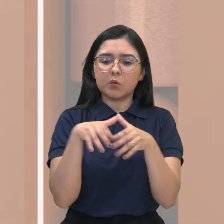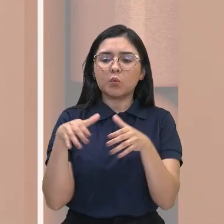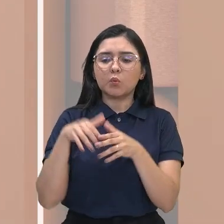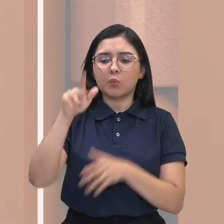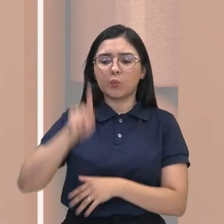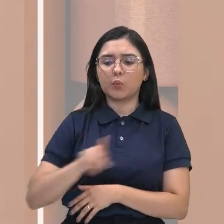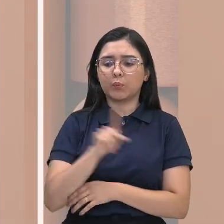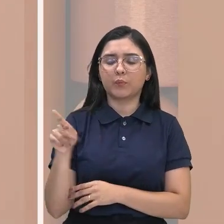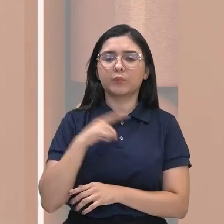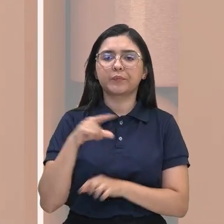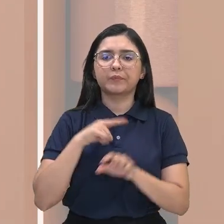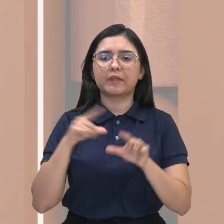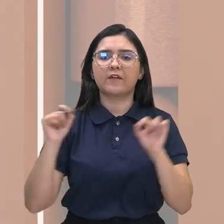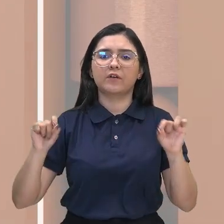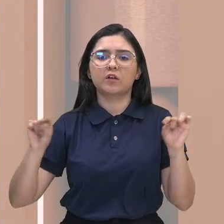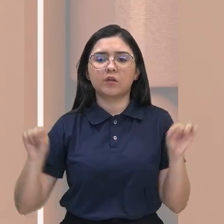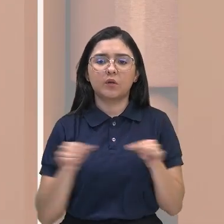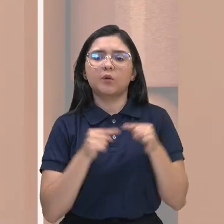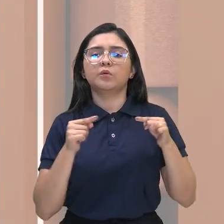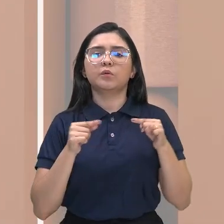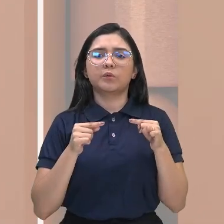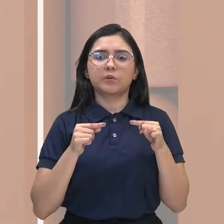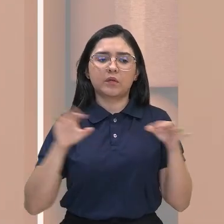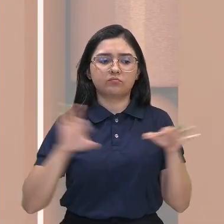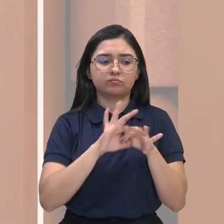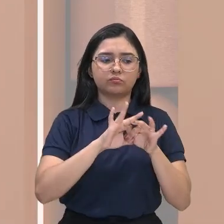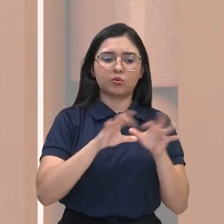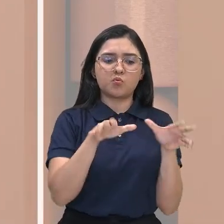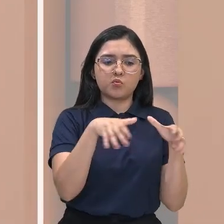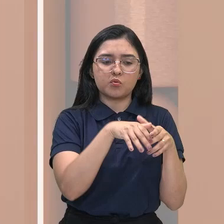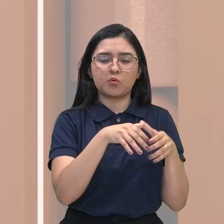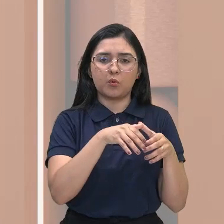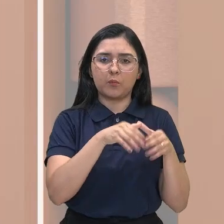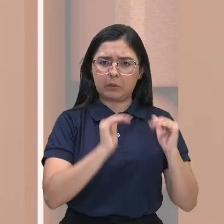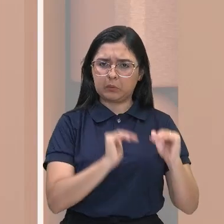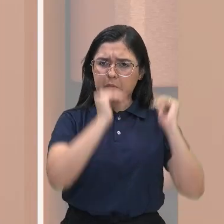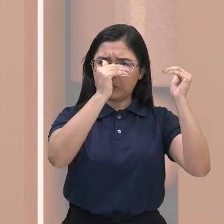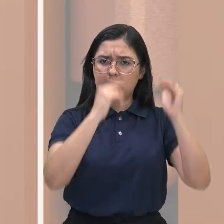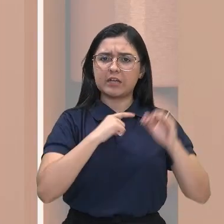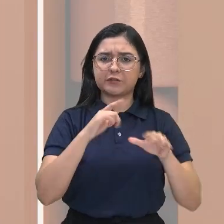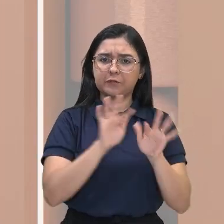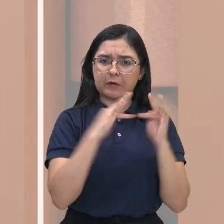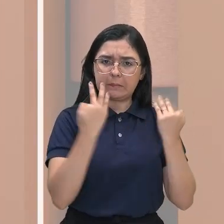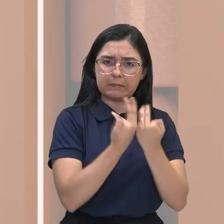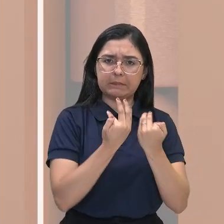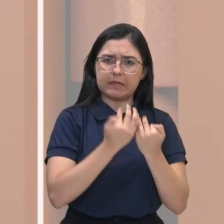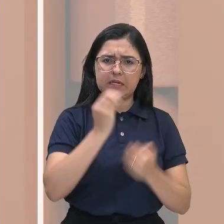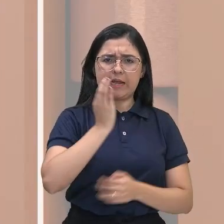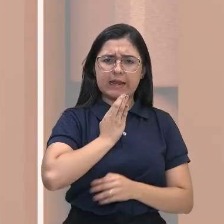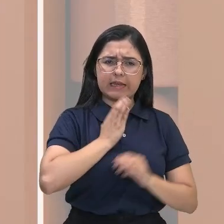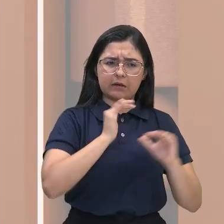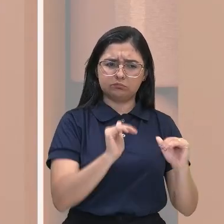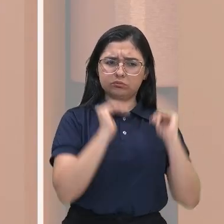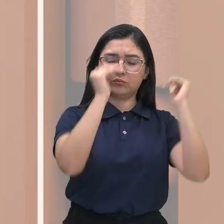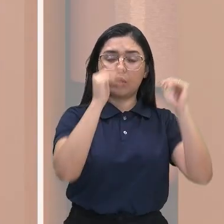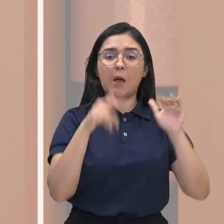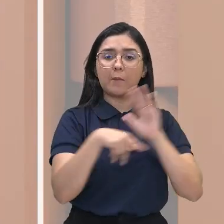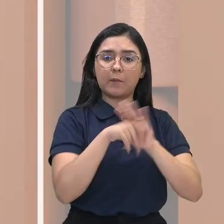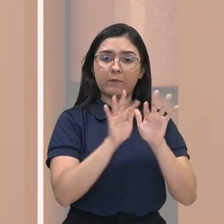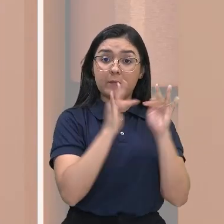intimamente ligado ali com a nobreza. Grande parte das famílias ricas e poderosas, as antigas famílias feudais da